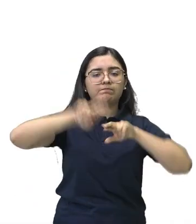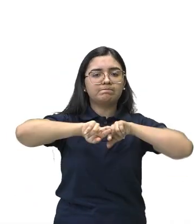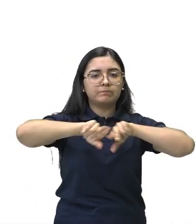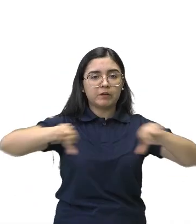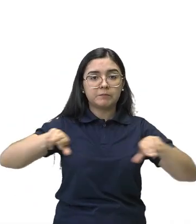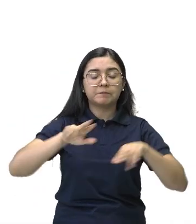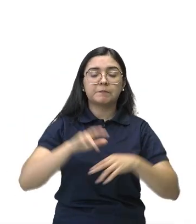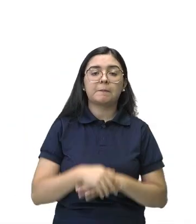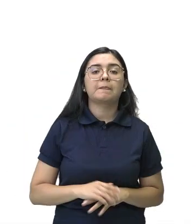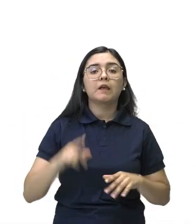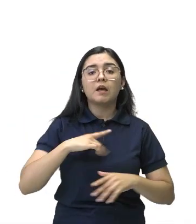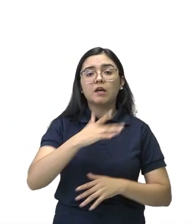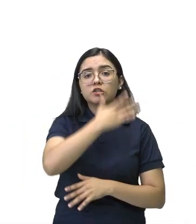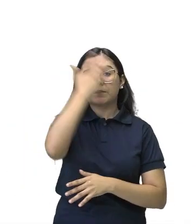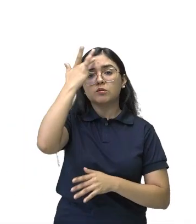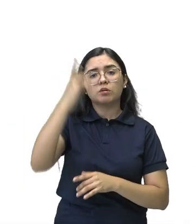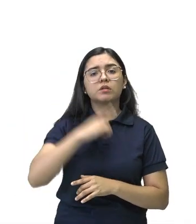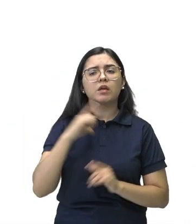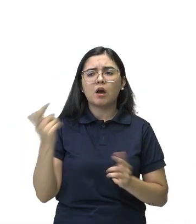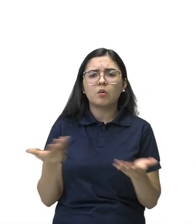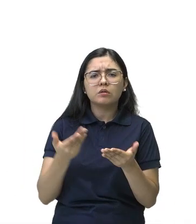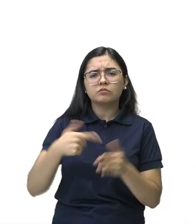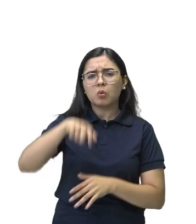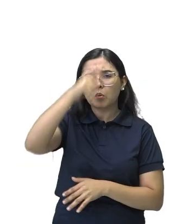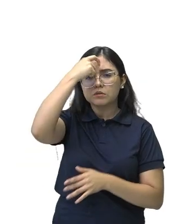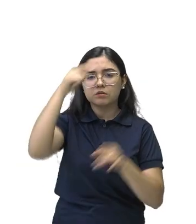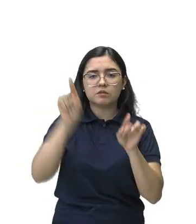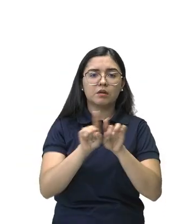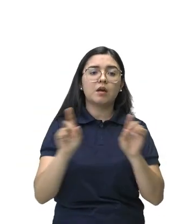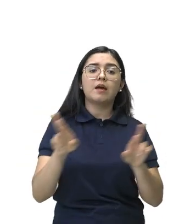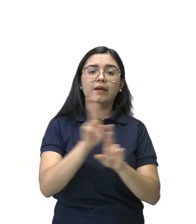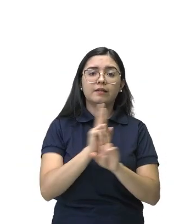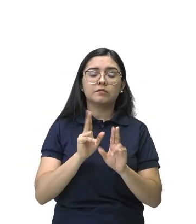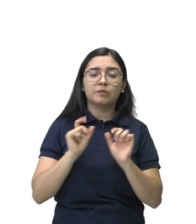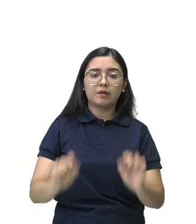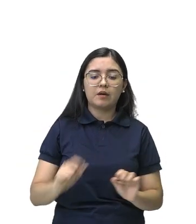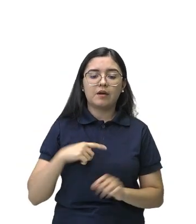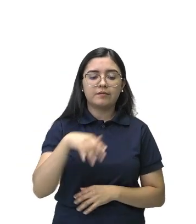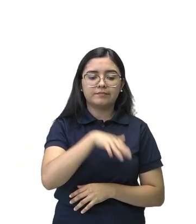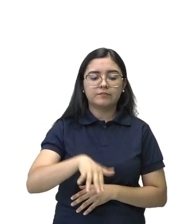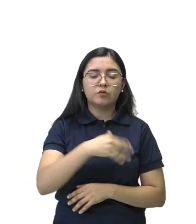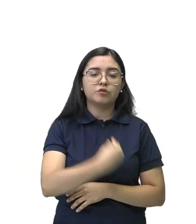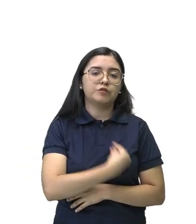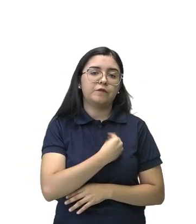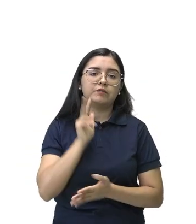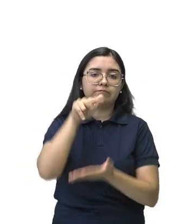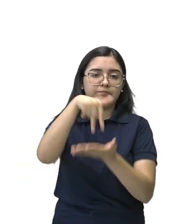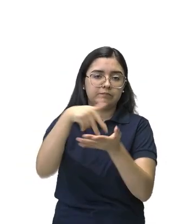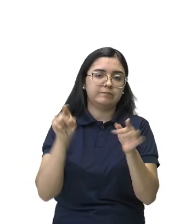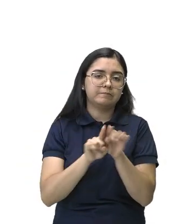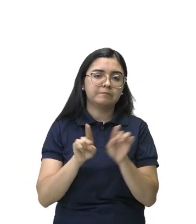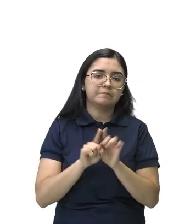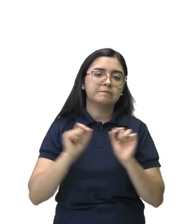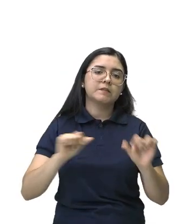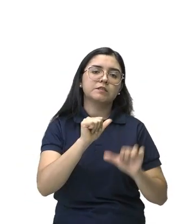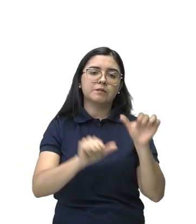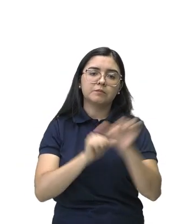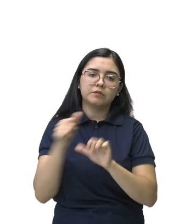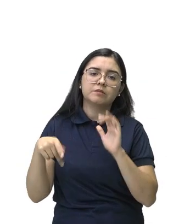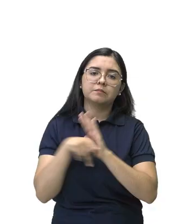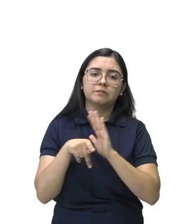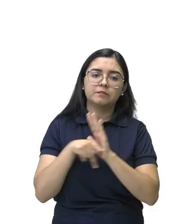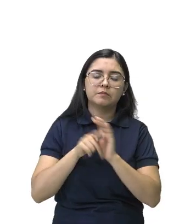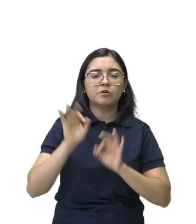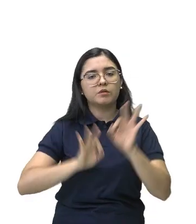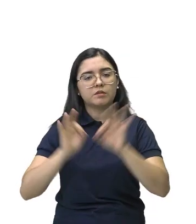intercultural, pessoas mais conscientes com relação ao espaço em que vivem. Estas mudanças na organização